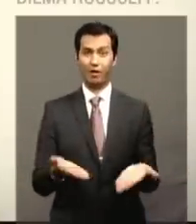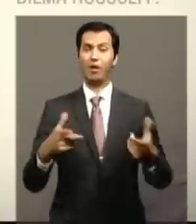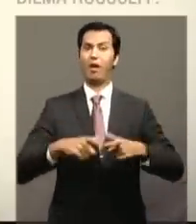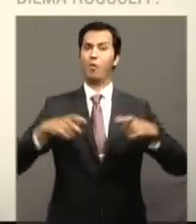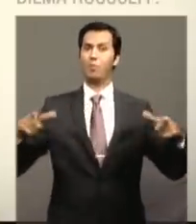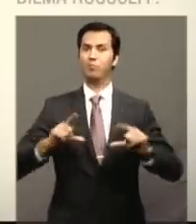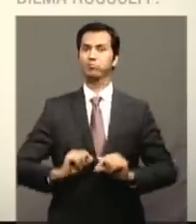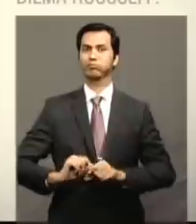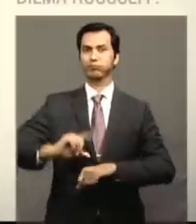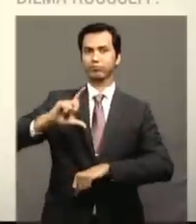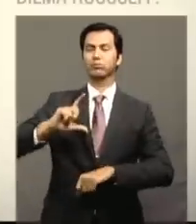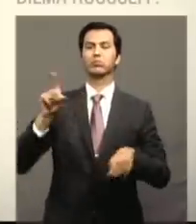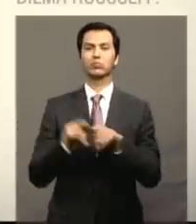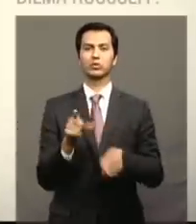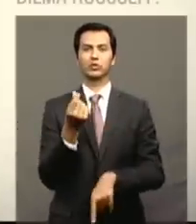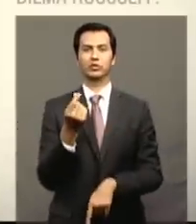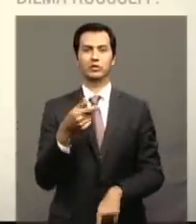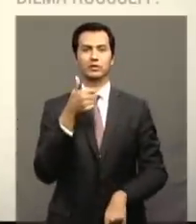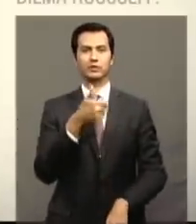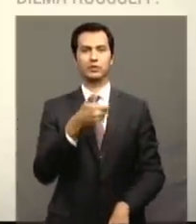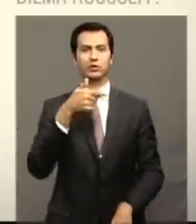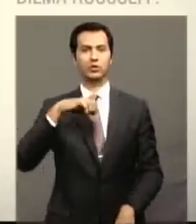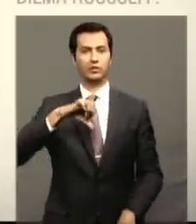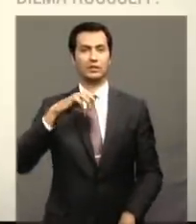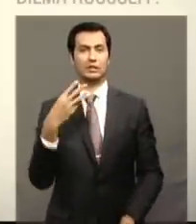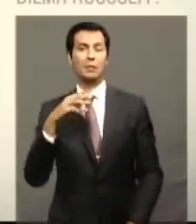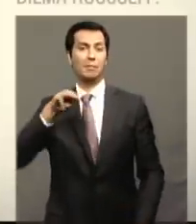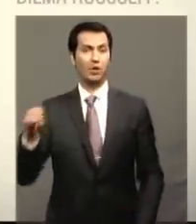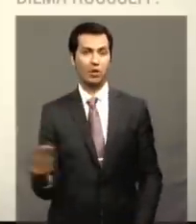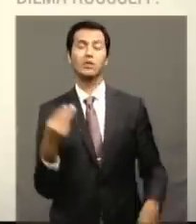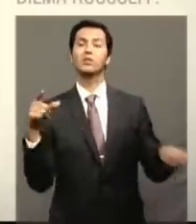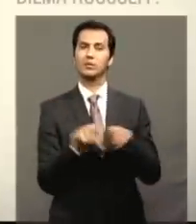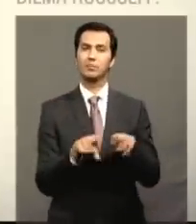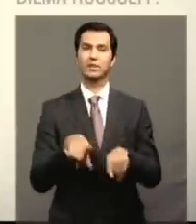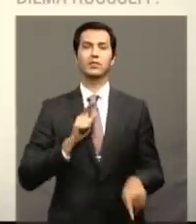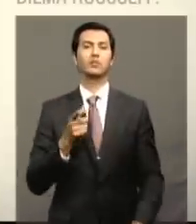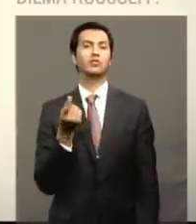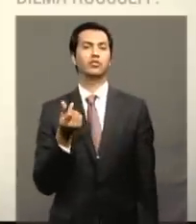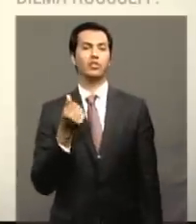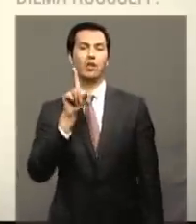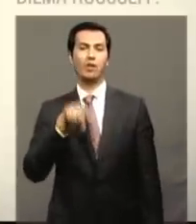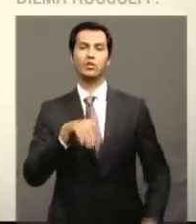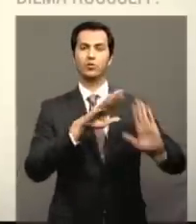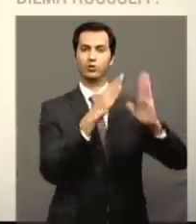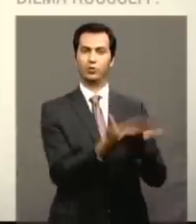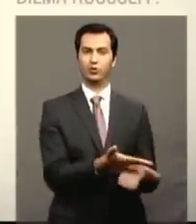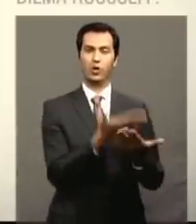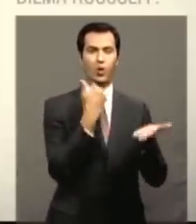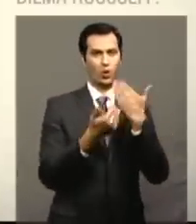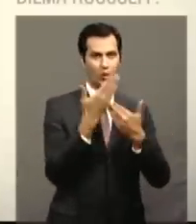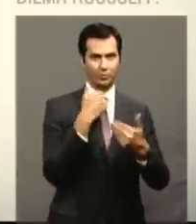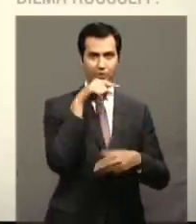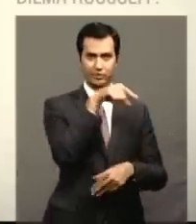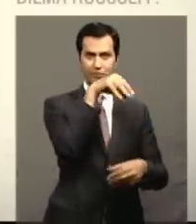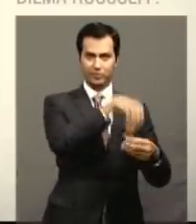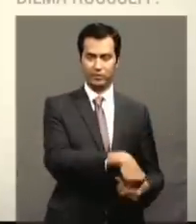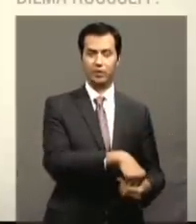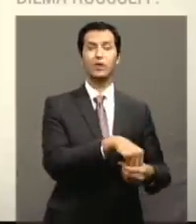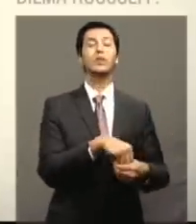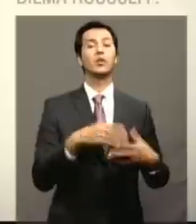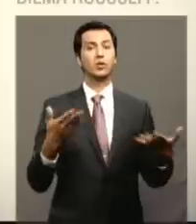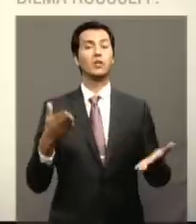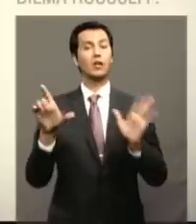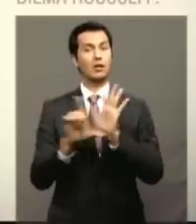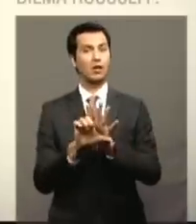milhões deais e tem também os recursos da merenda escolar por lei 30% do dinheiro que o governo gasta com a